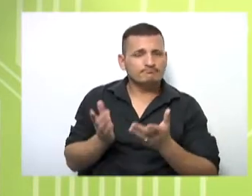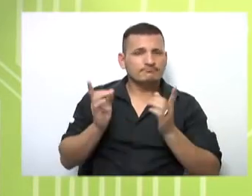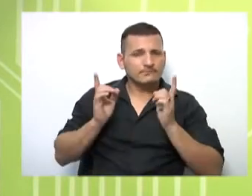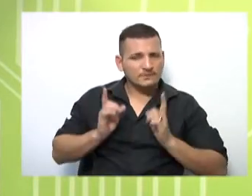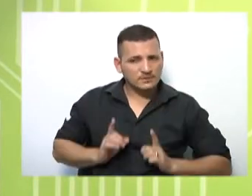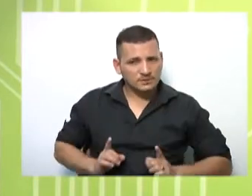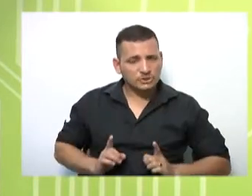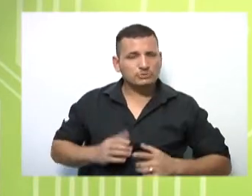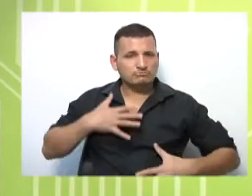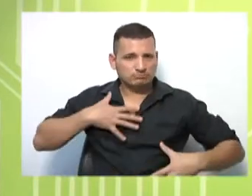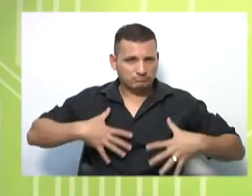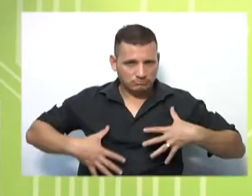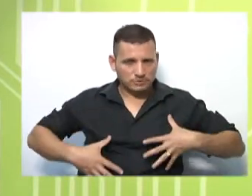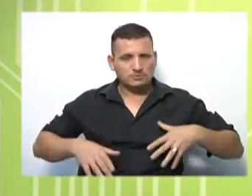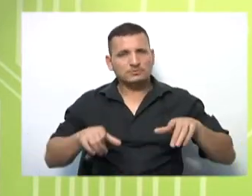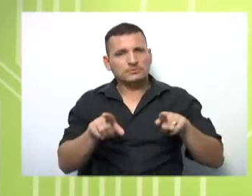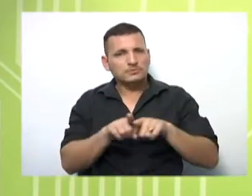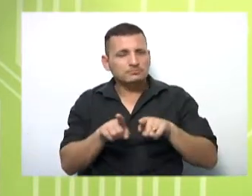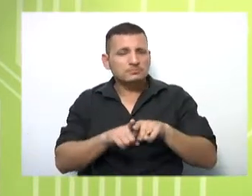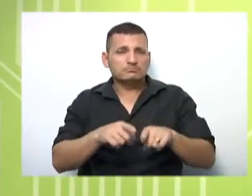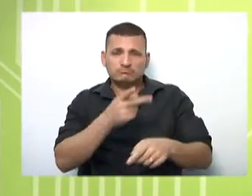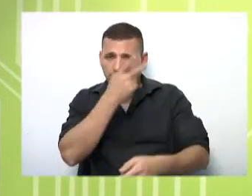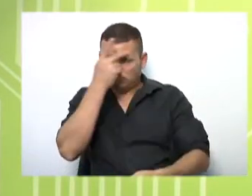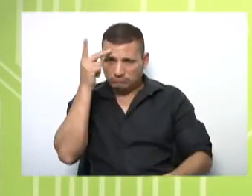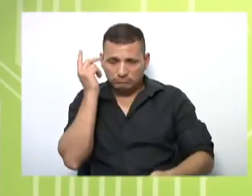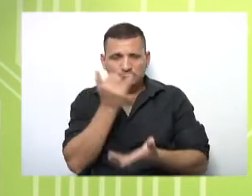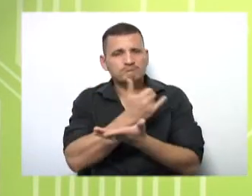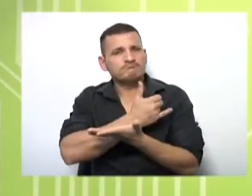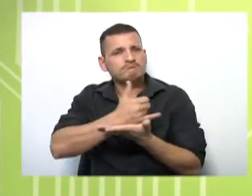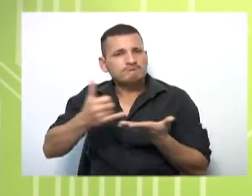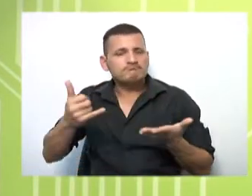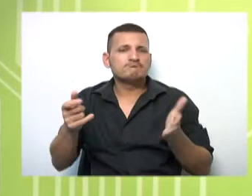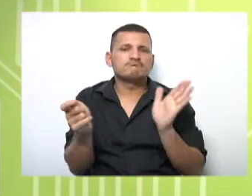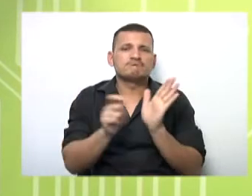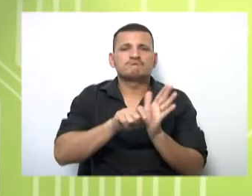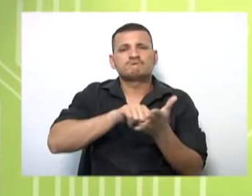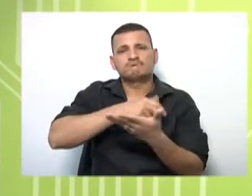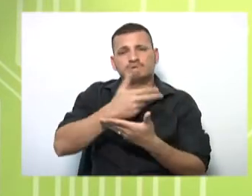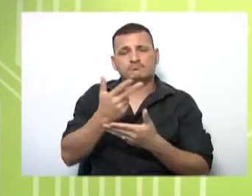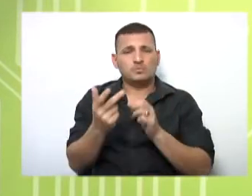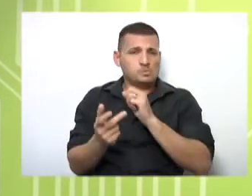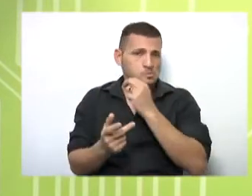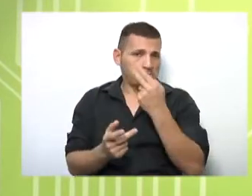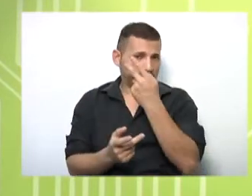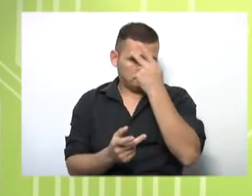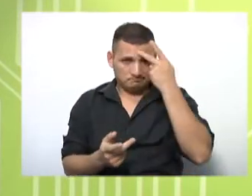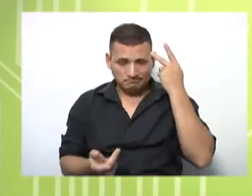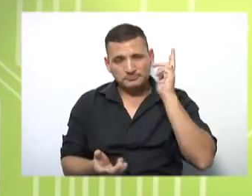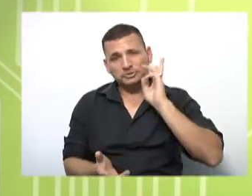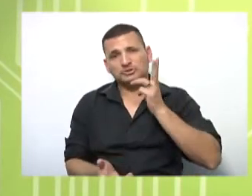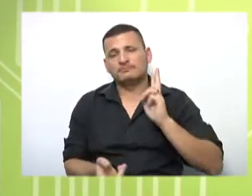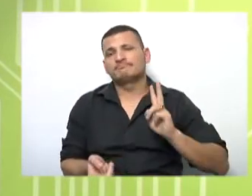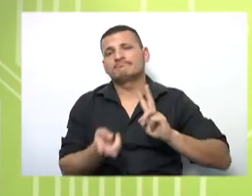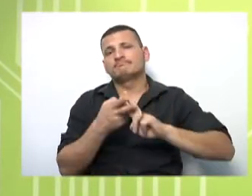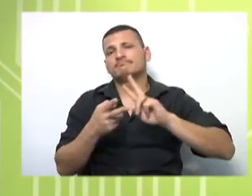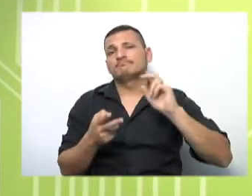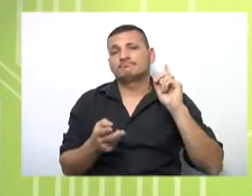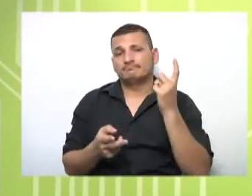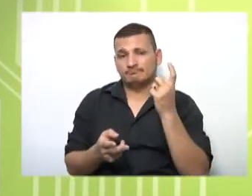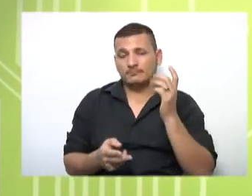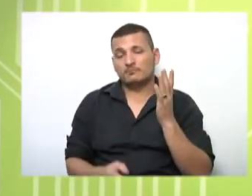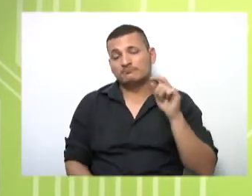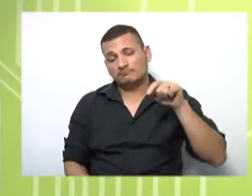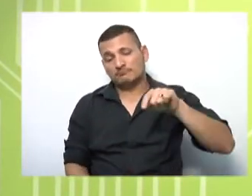pessoas dependentes químicos e também dos egressos do sistema prisional, que são vistos com maus olhos. Então ela trabalha com